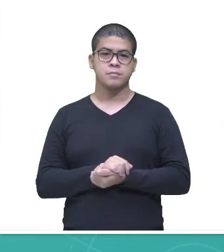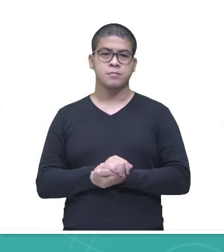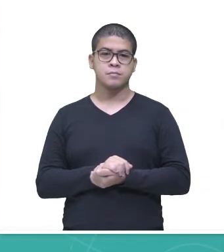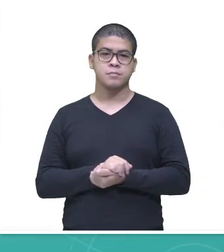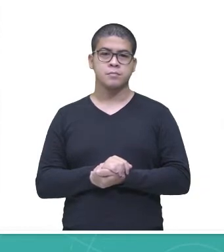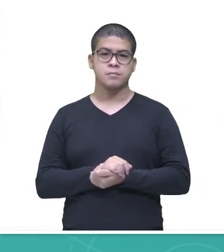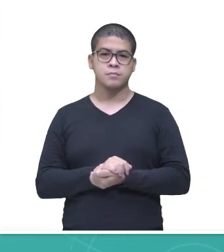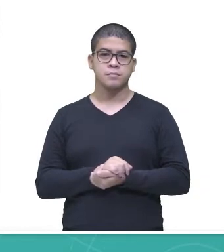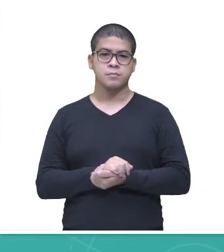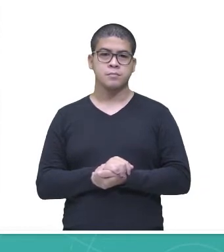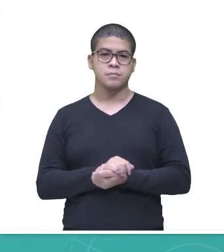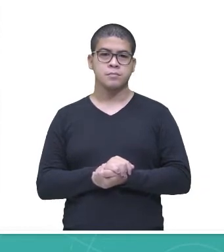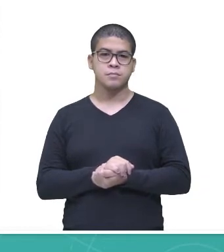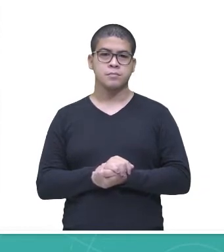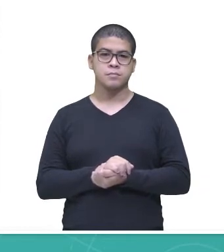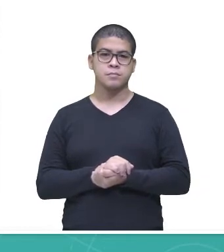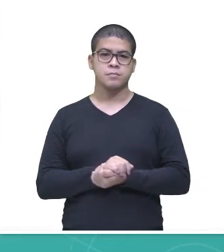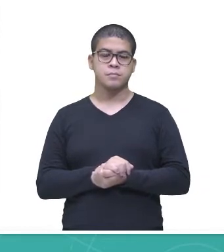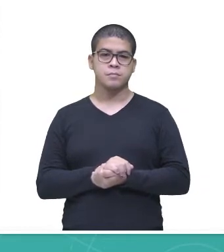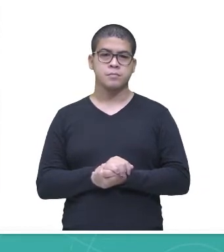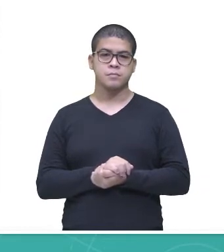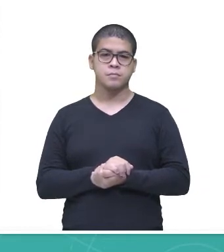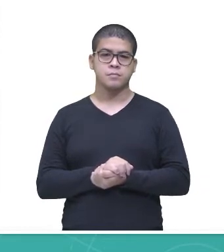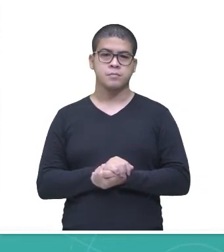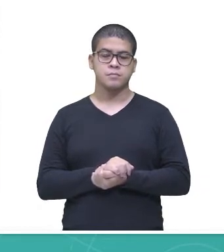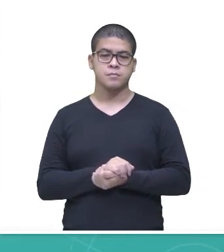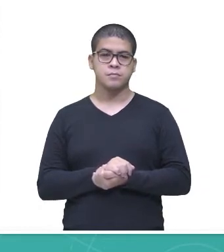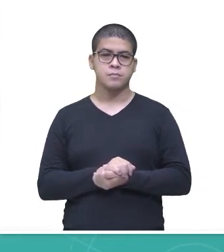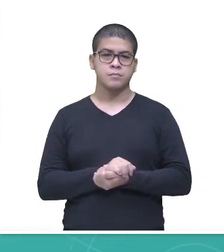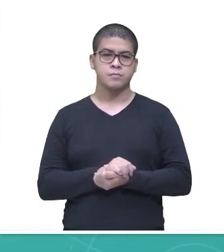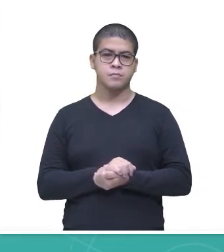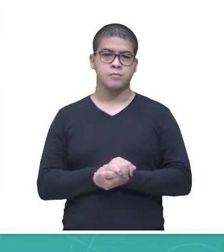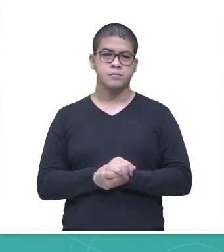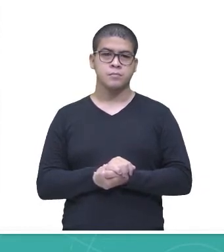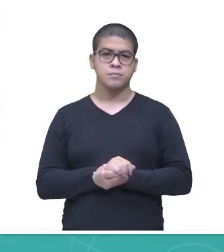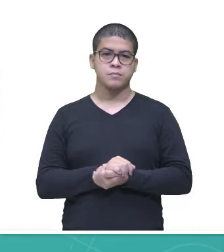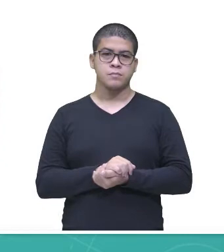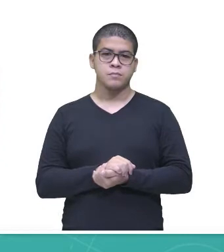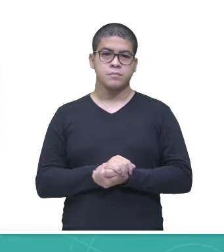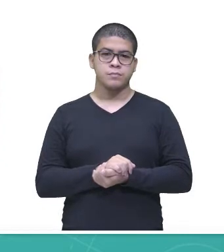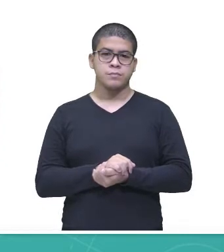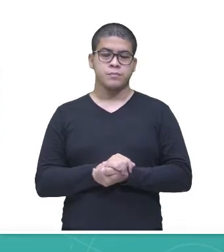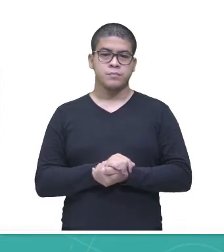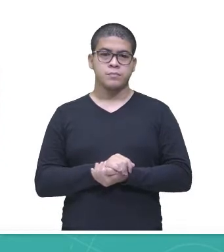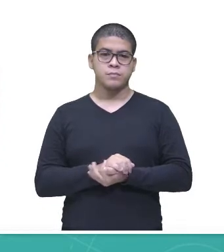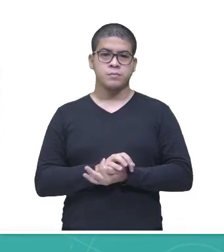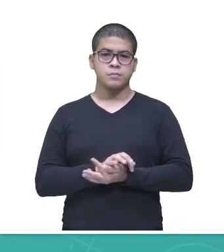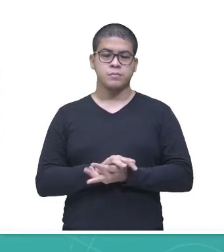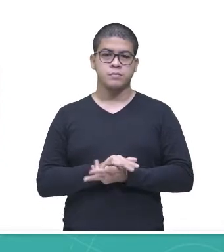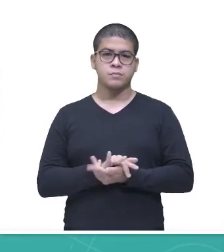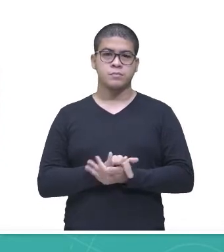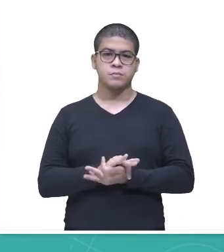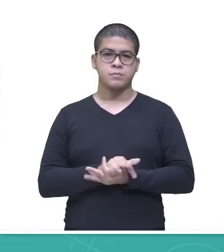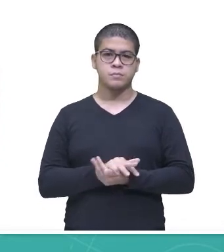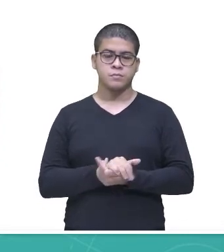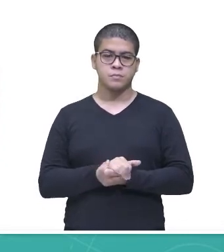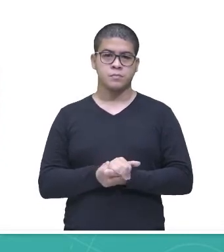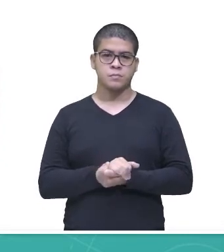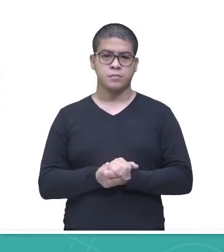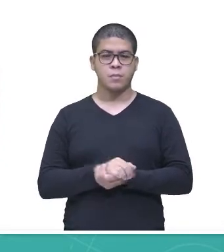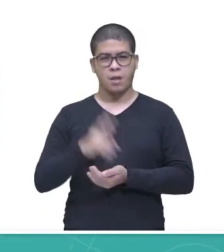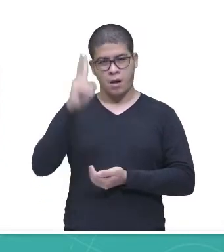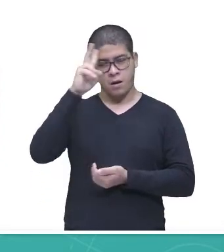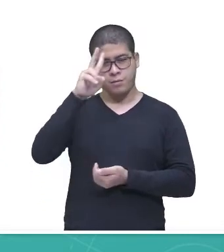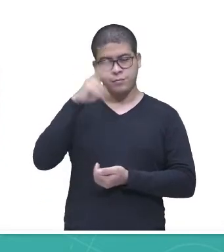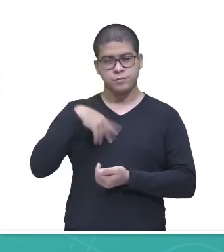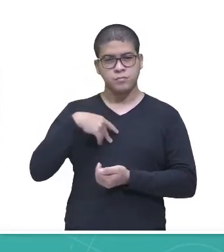e um minuto a gente pega emprestado, que equivale a 60 segundos. Aí a gente